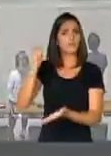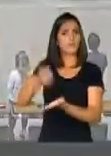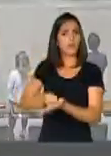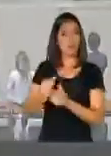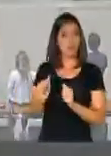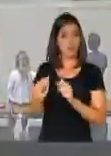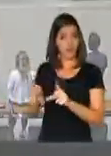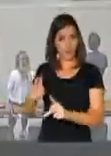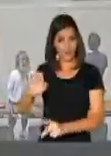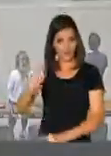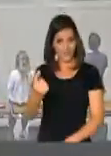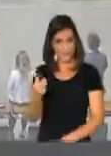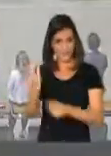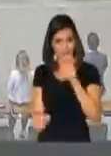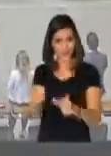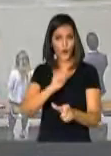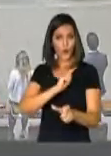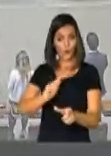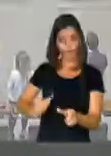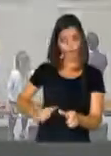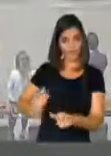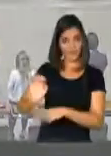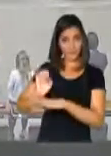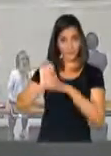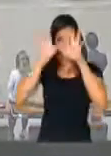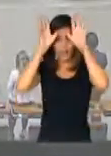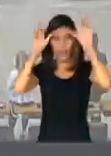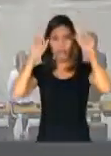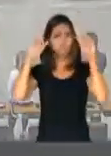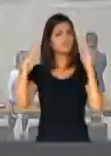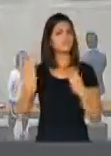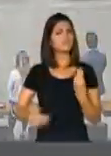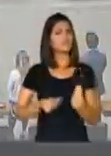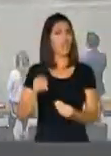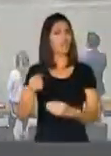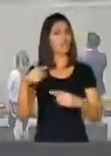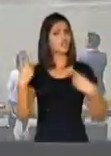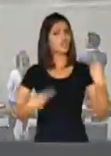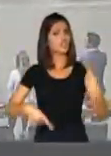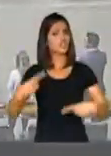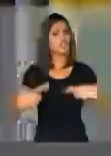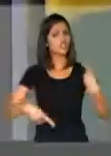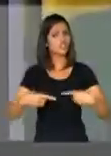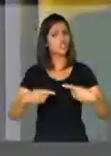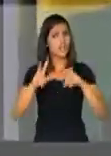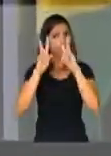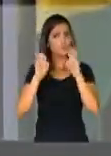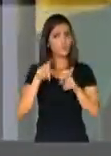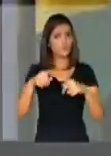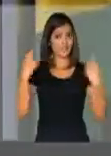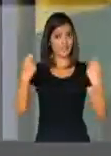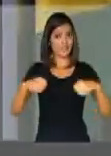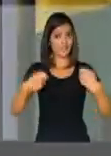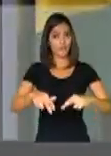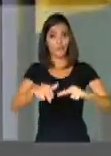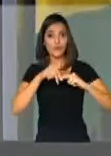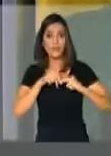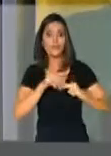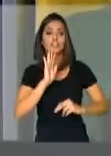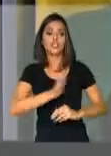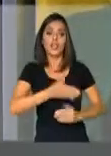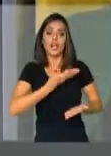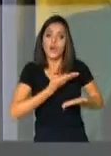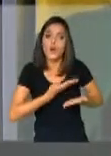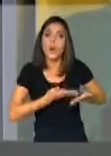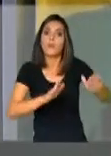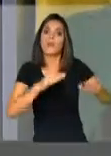a ex-governadores no meu estado do acre essa é uma discussão necessária se o presidente ainda mais quando se inicia a tramitação